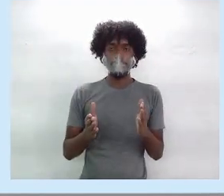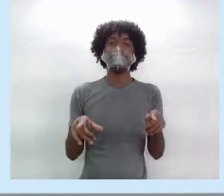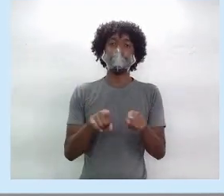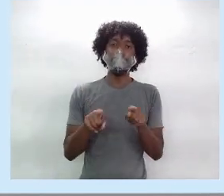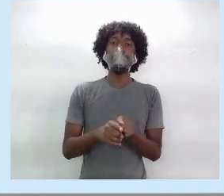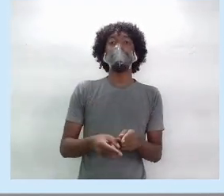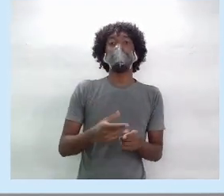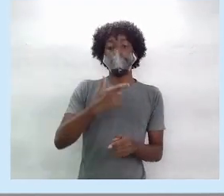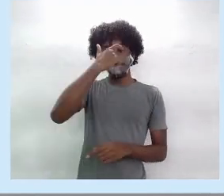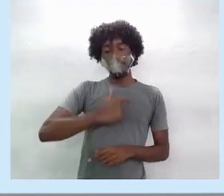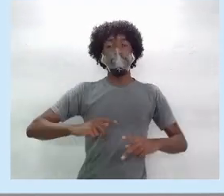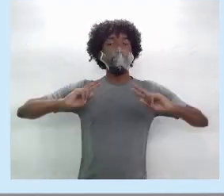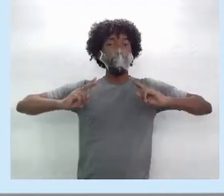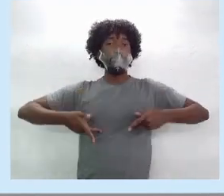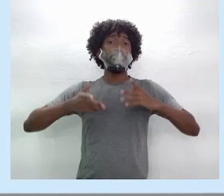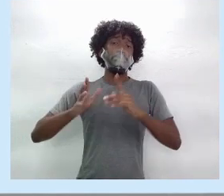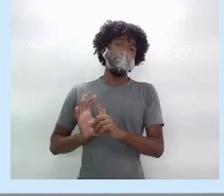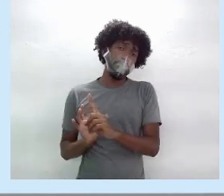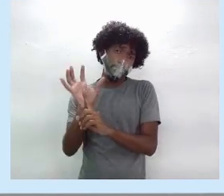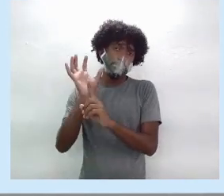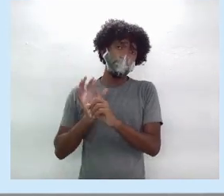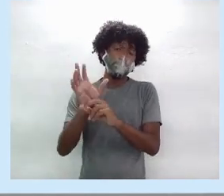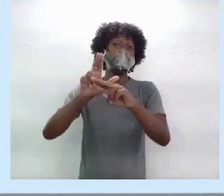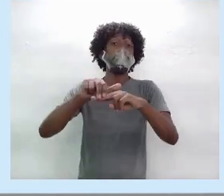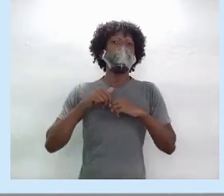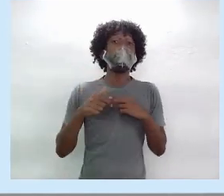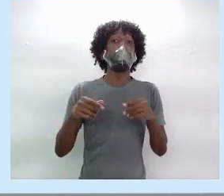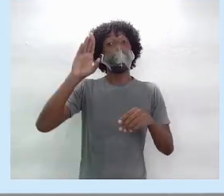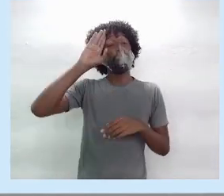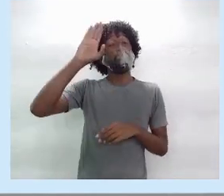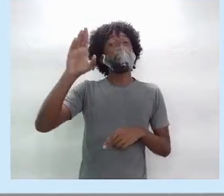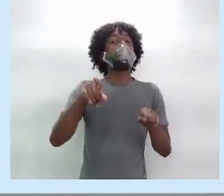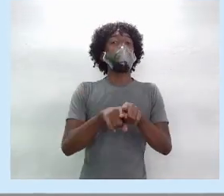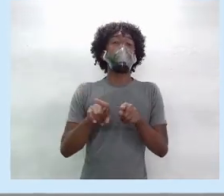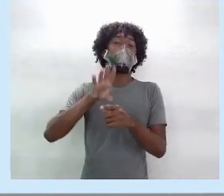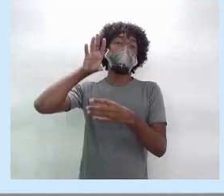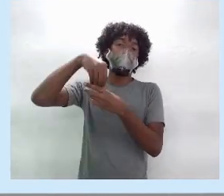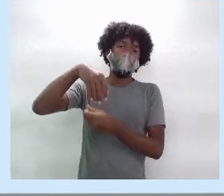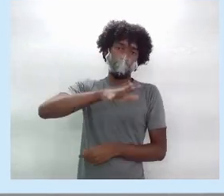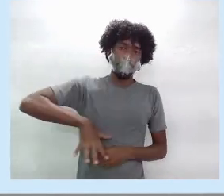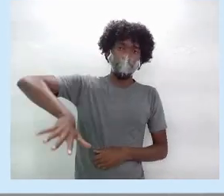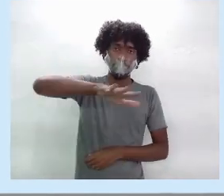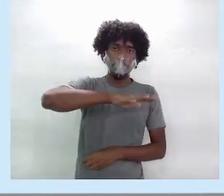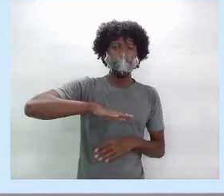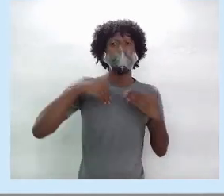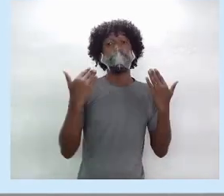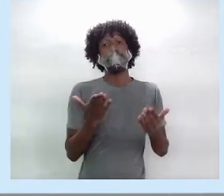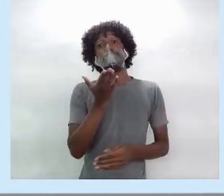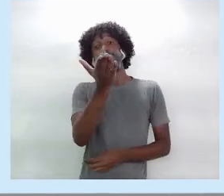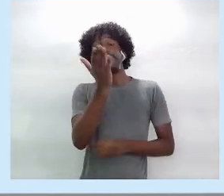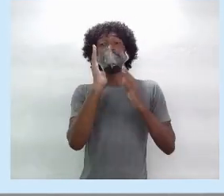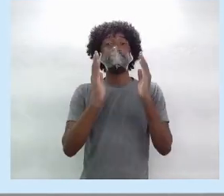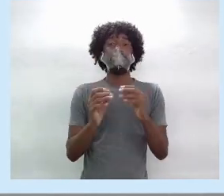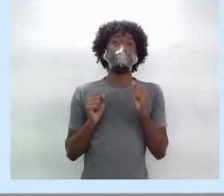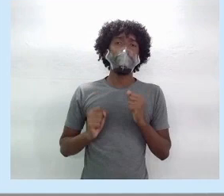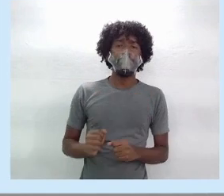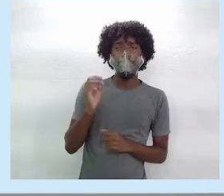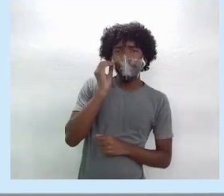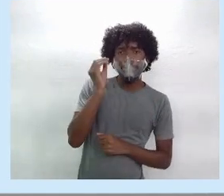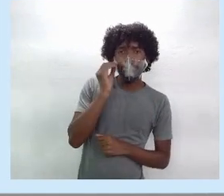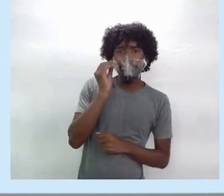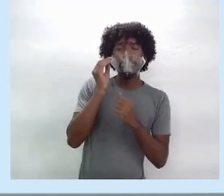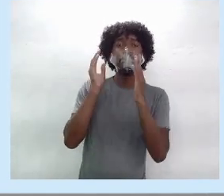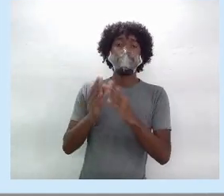homem tem uma grande interferência, principalmente na nossa região. Então, você pode observar